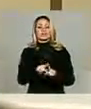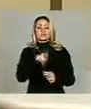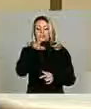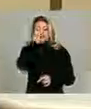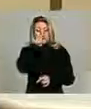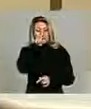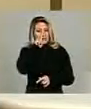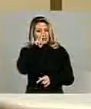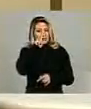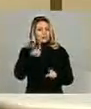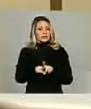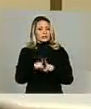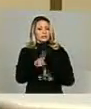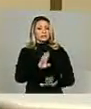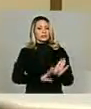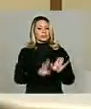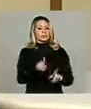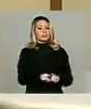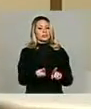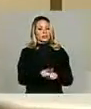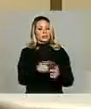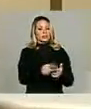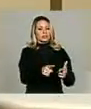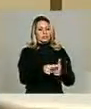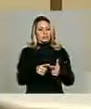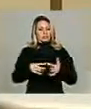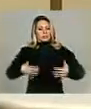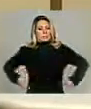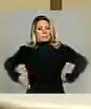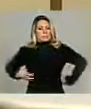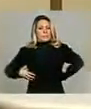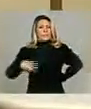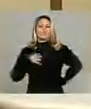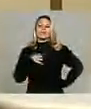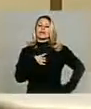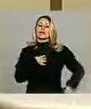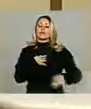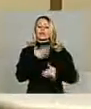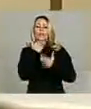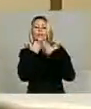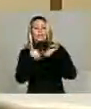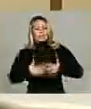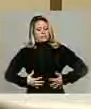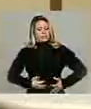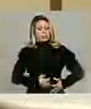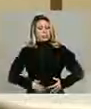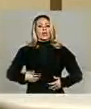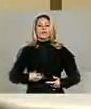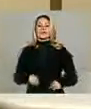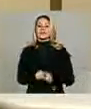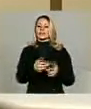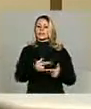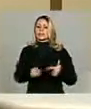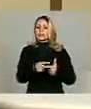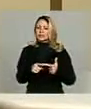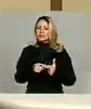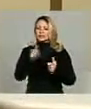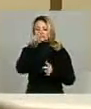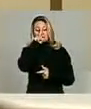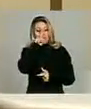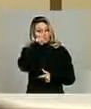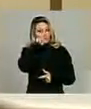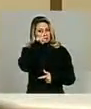ela compromete principalmente a parte pulmonar, a parte digestiva. Em casos bastante